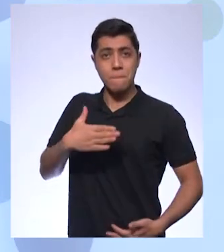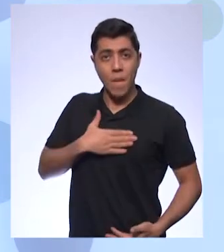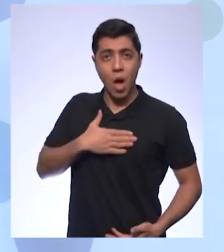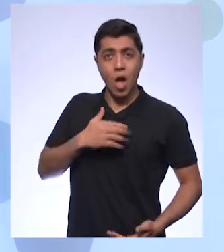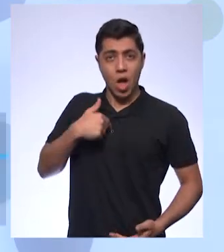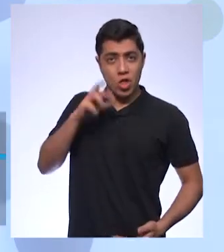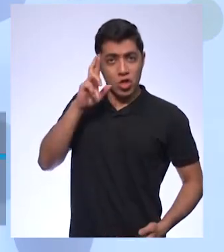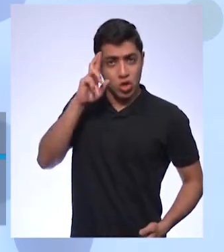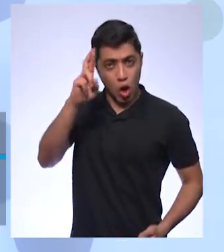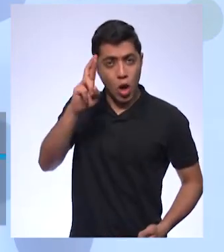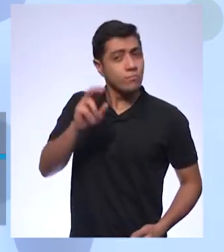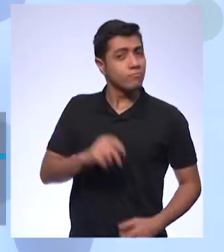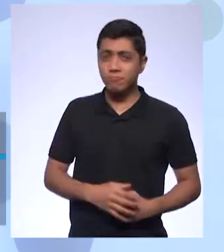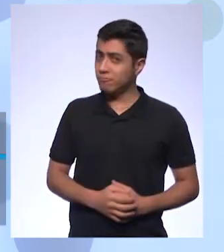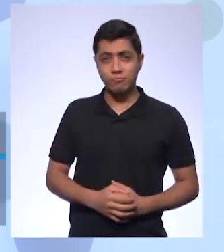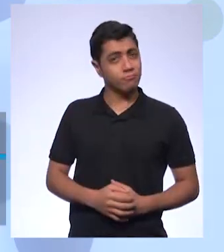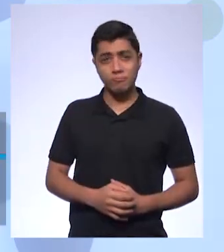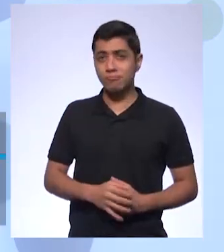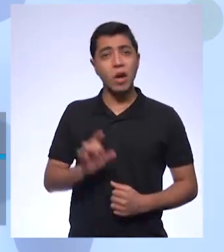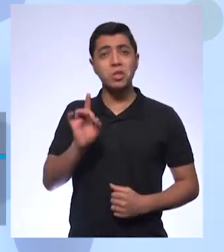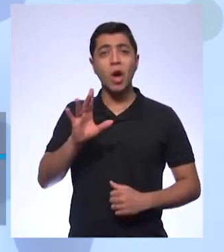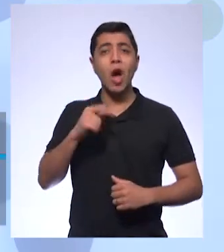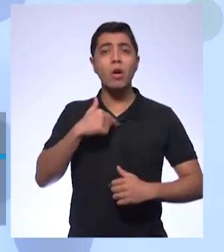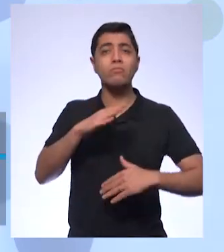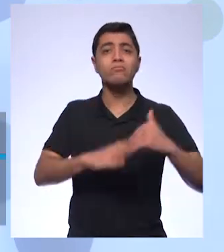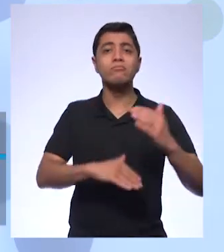máquina, né? Ele faz a máquina funcionar, ele não